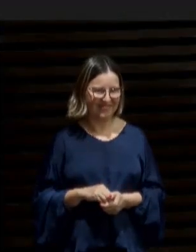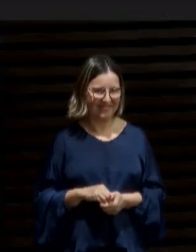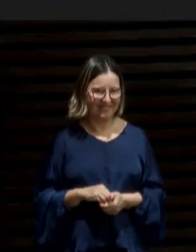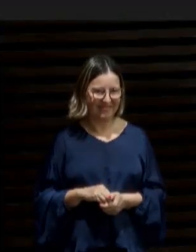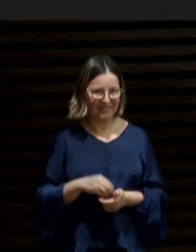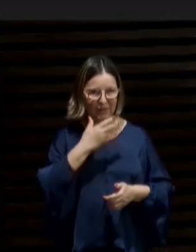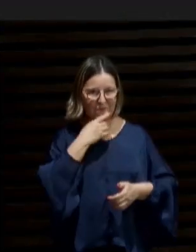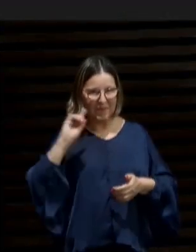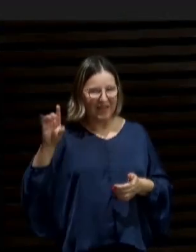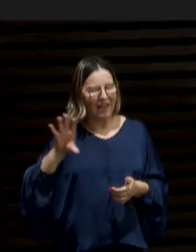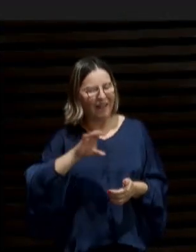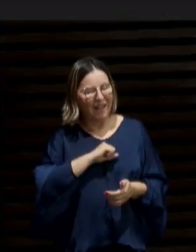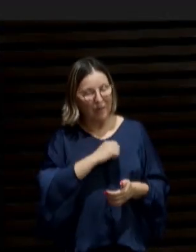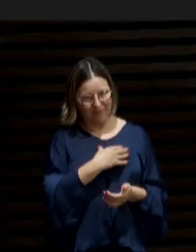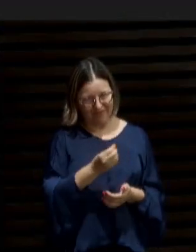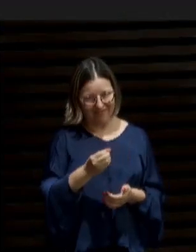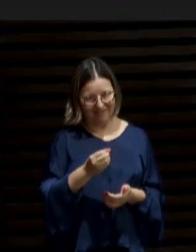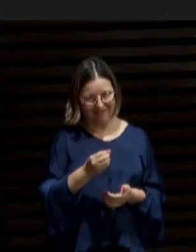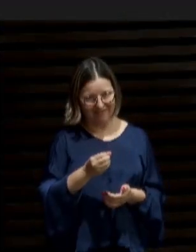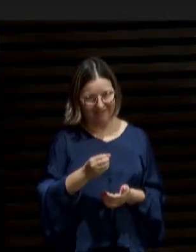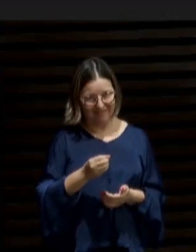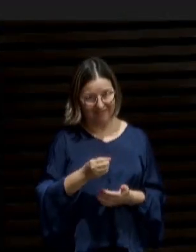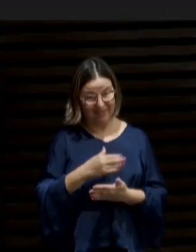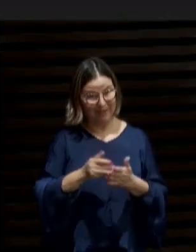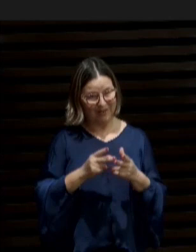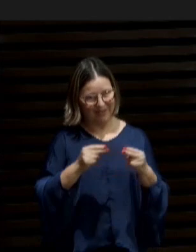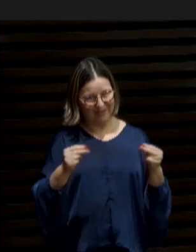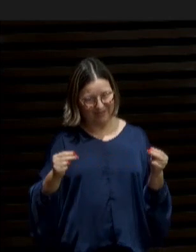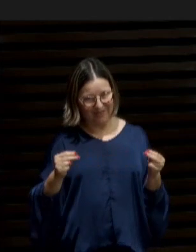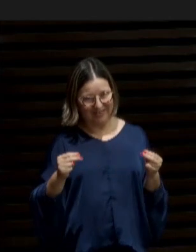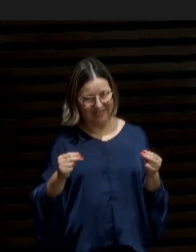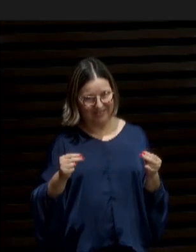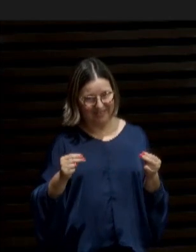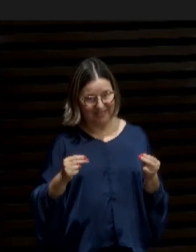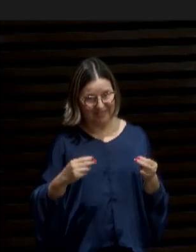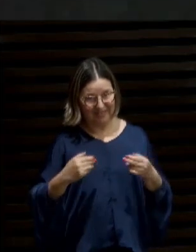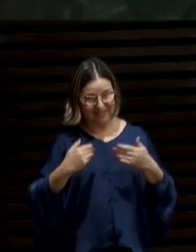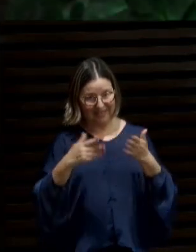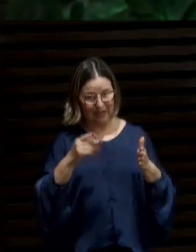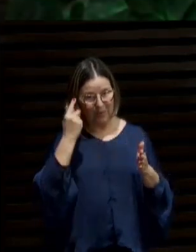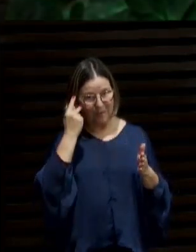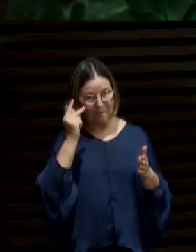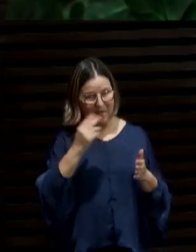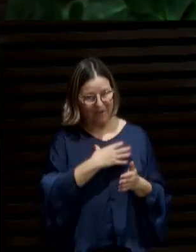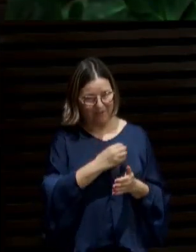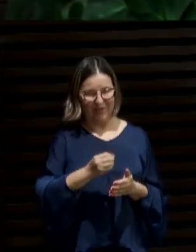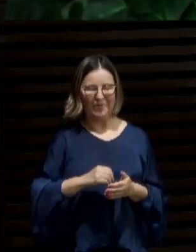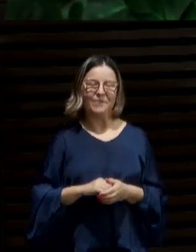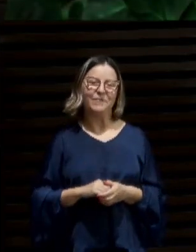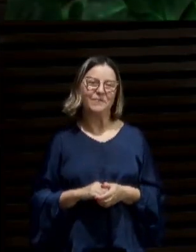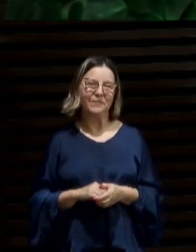O Pai ama o Filho e todas as coisas tem confiado às suas mãos. O que eu quero dizer